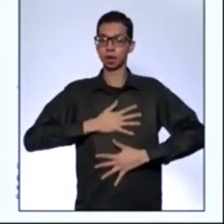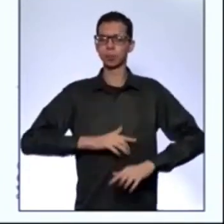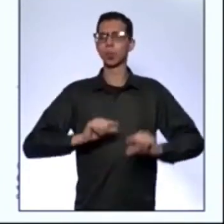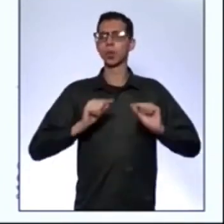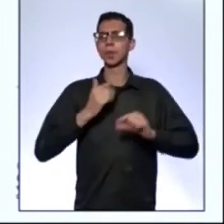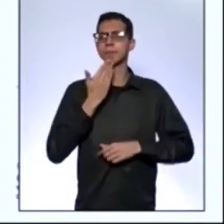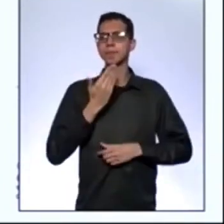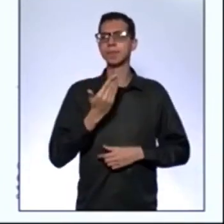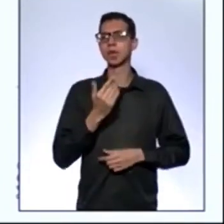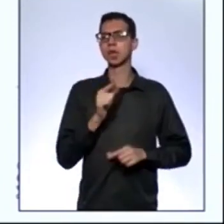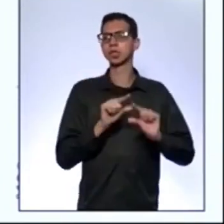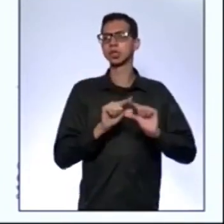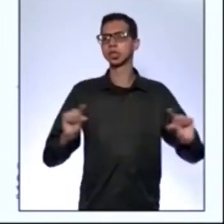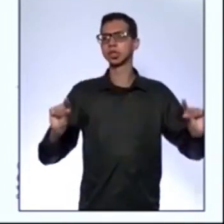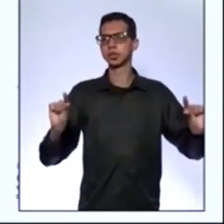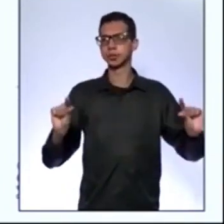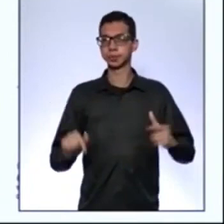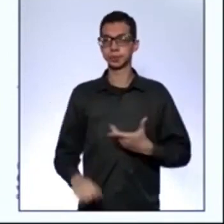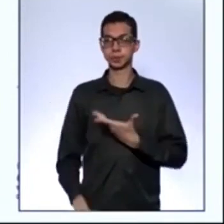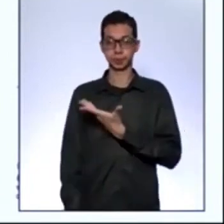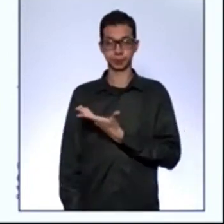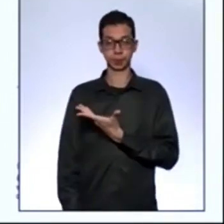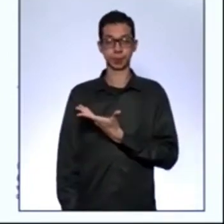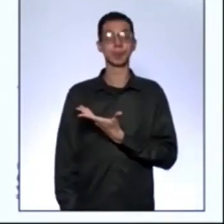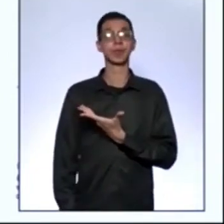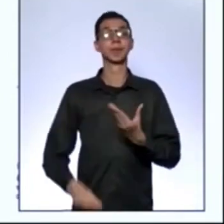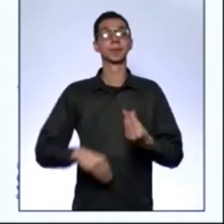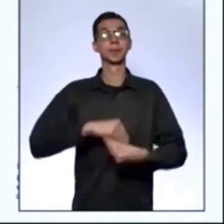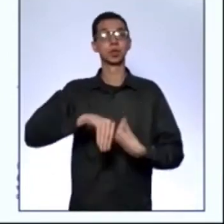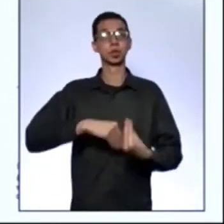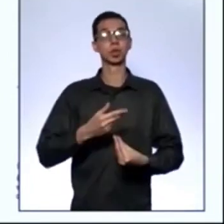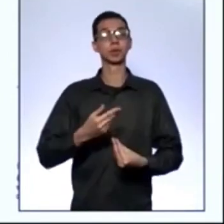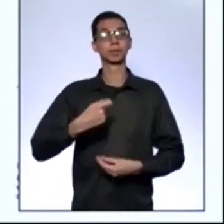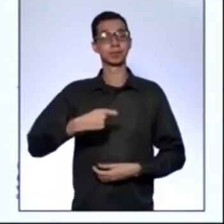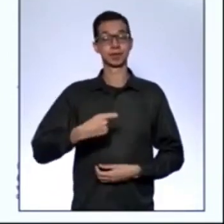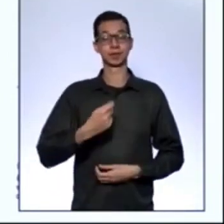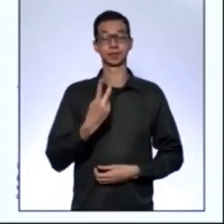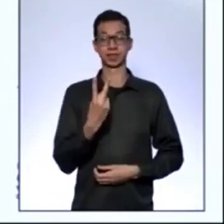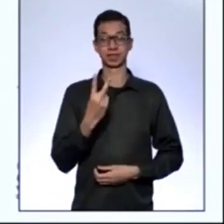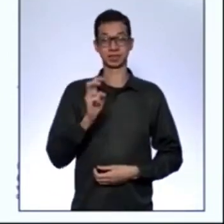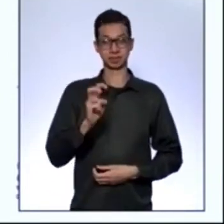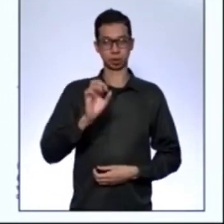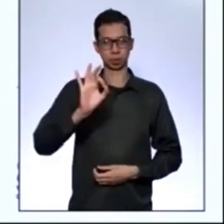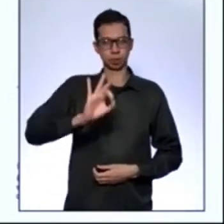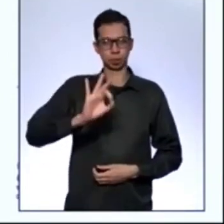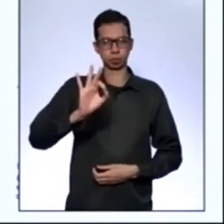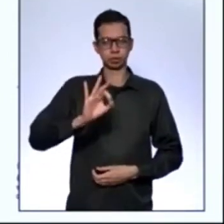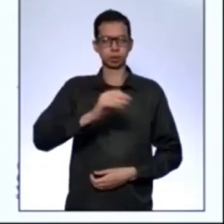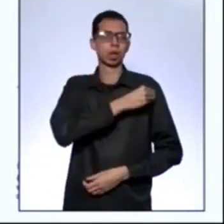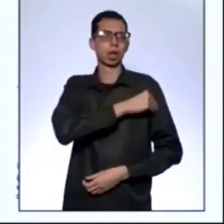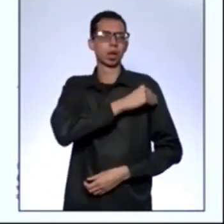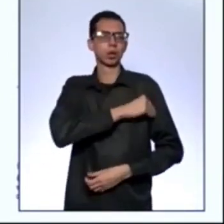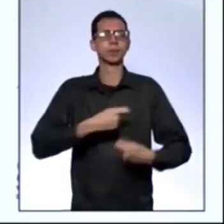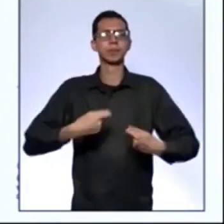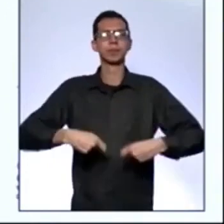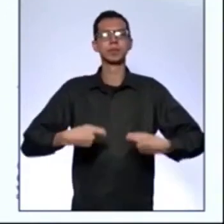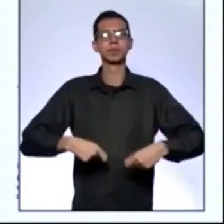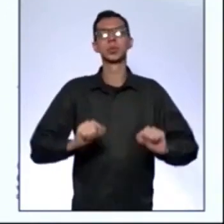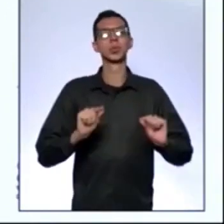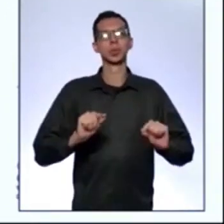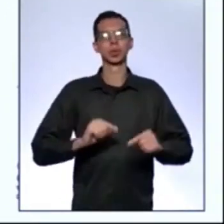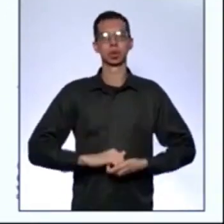porque eu essa mistura passe a ter 25 por cento de etanol Será nem o